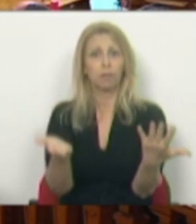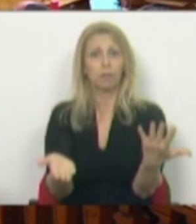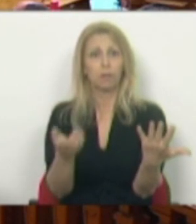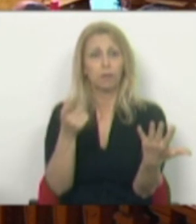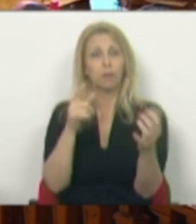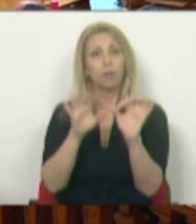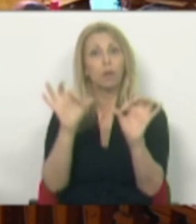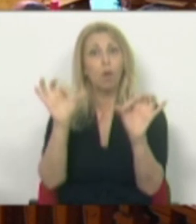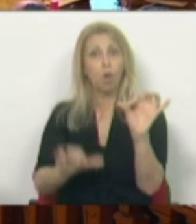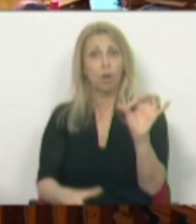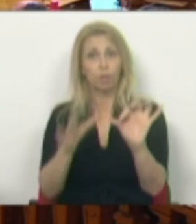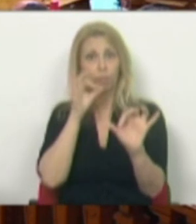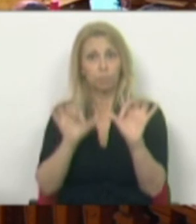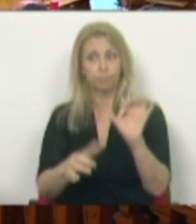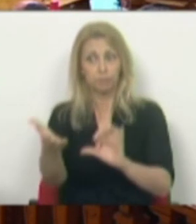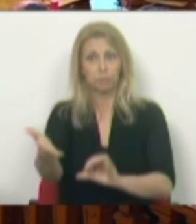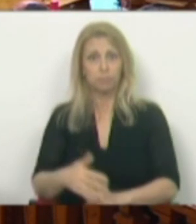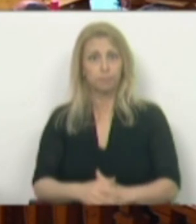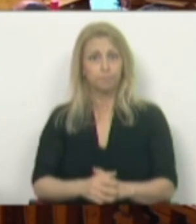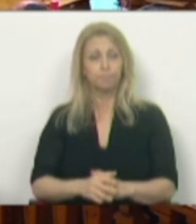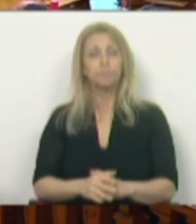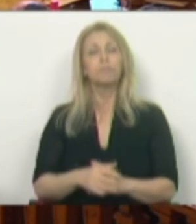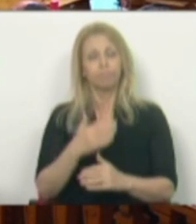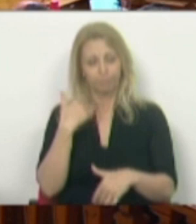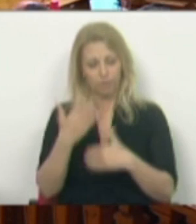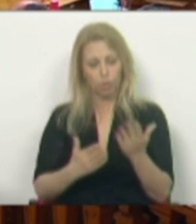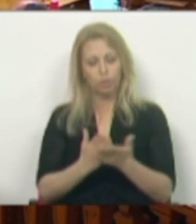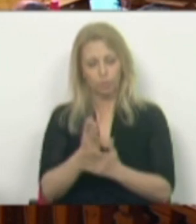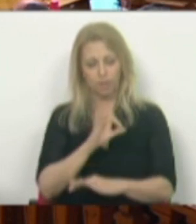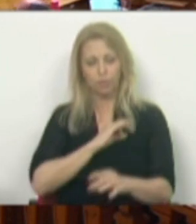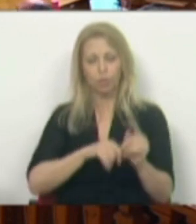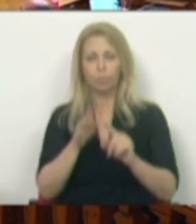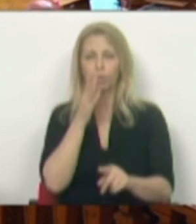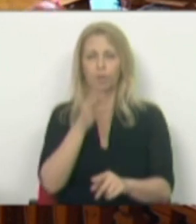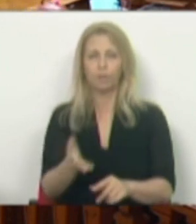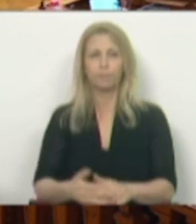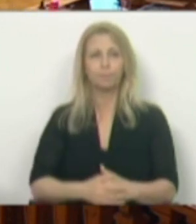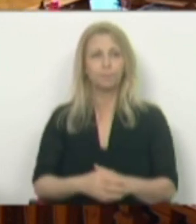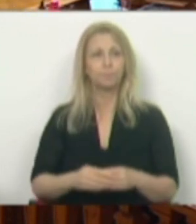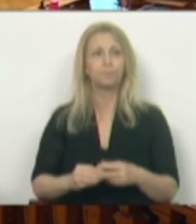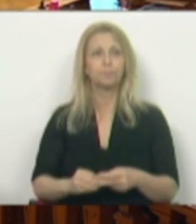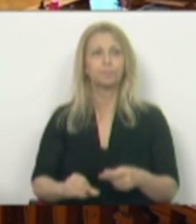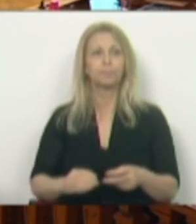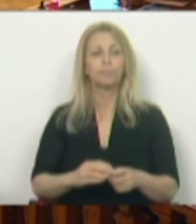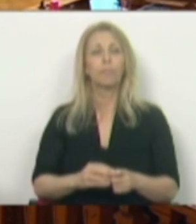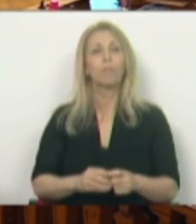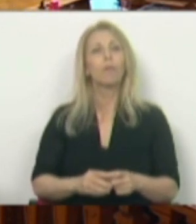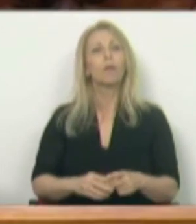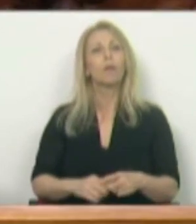orador que está no uso da palavra. Era preciso, deputado. Isso é verdade.